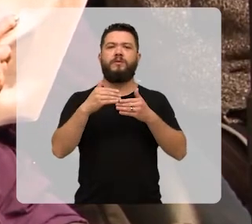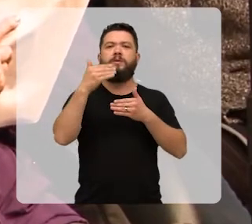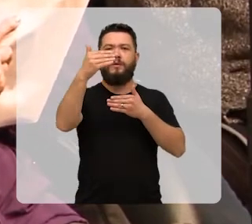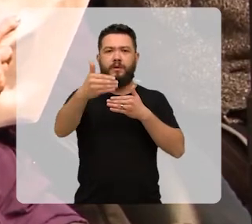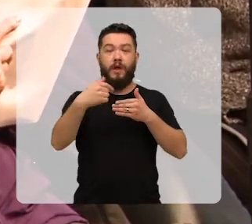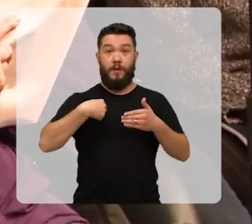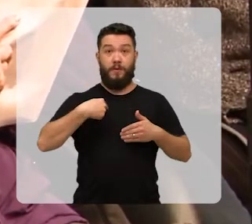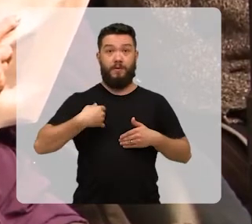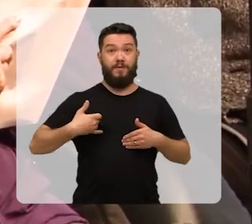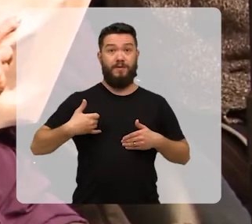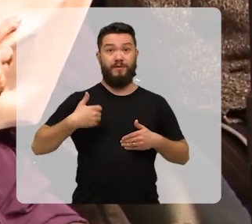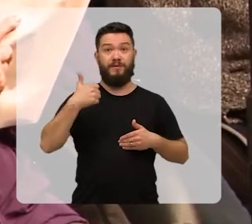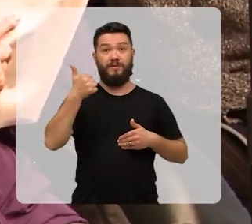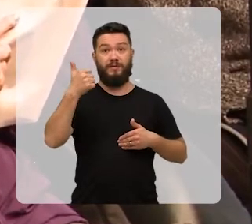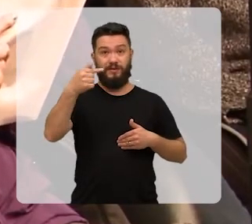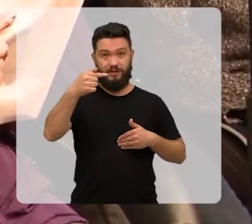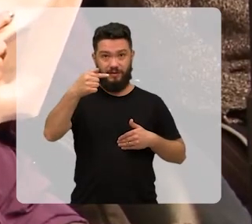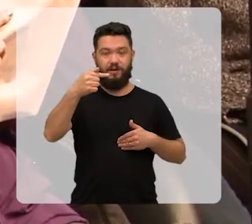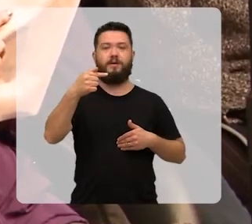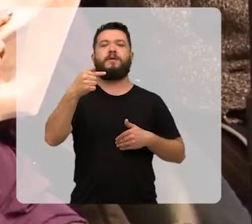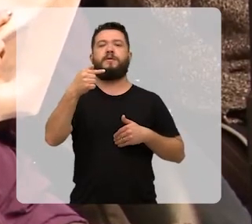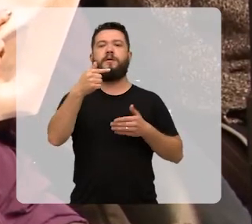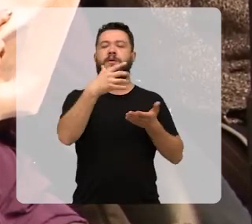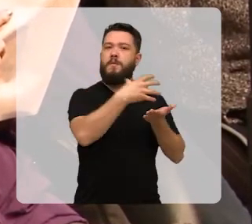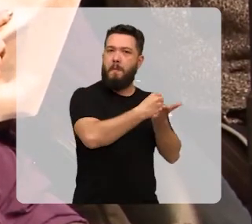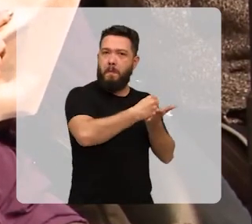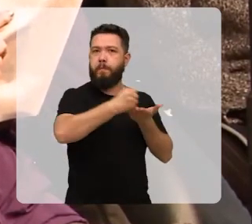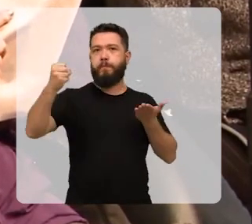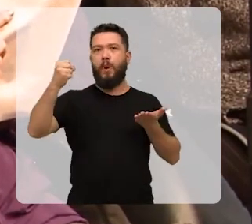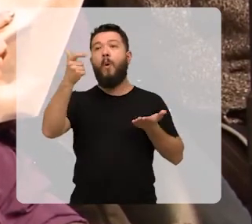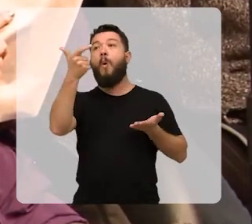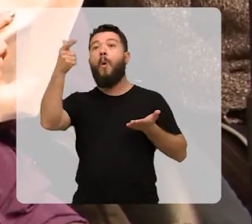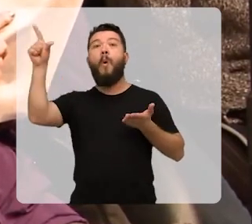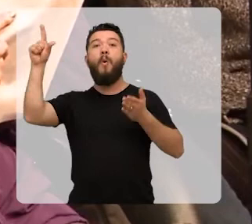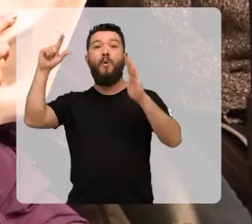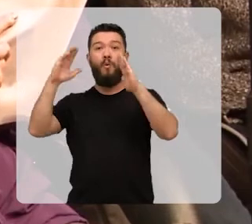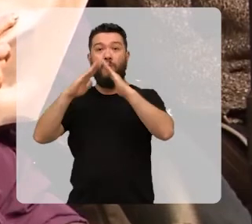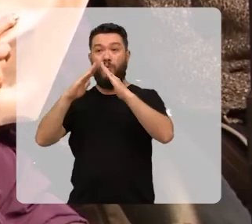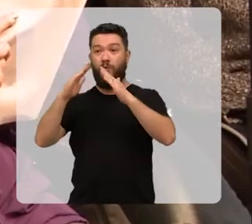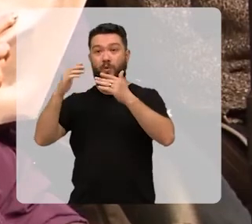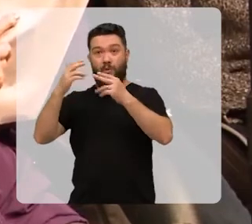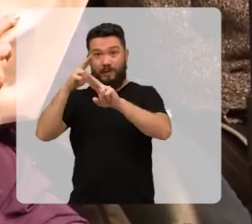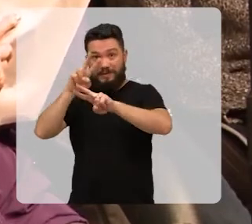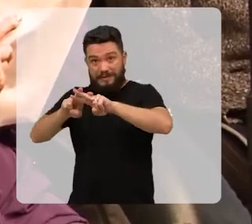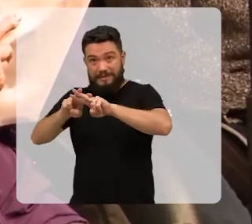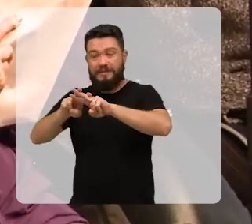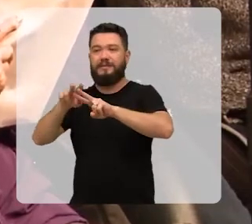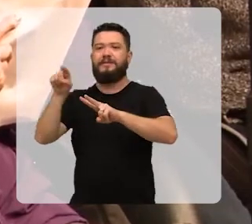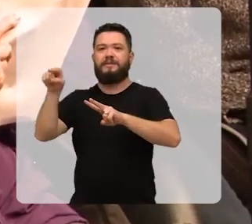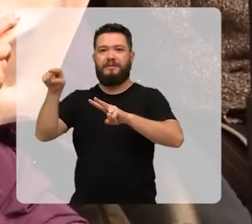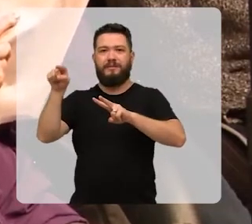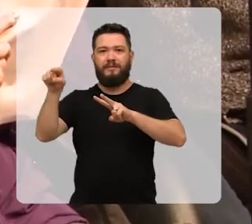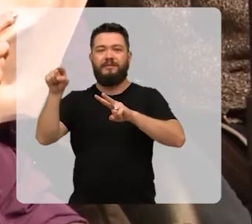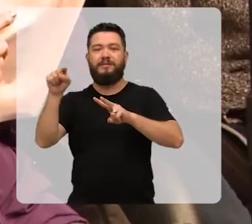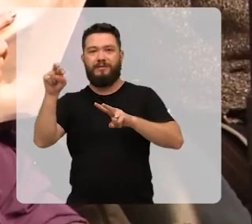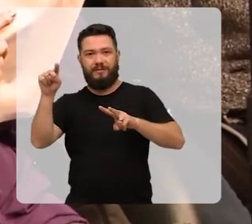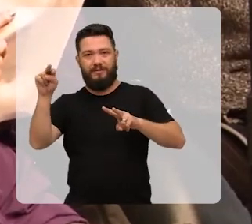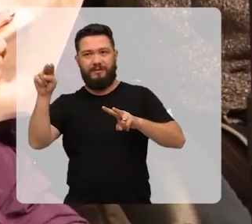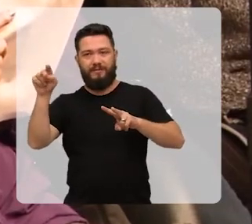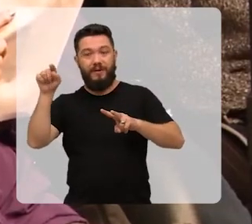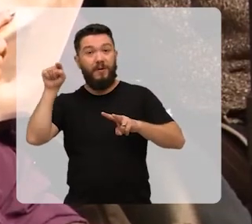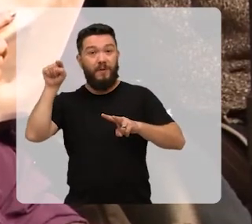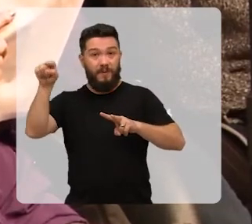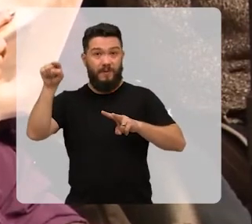anos foi deportado para o campo de Oraniburg, onde, provavelmente, foi morto assim que